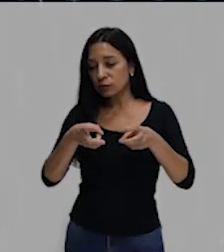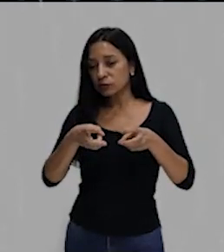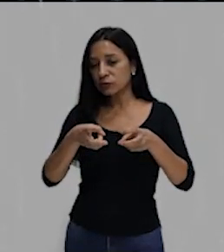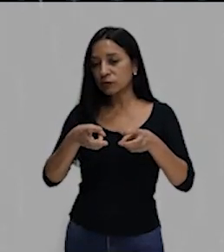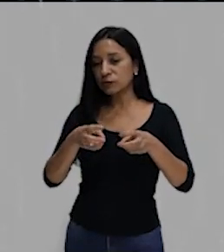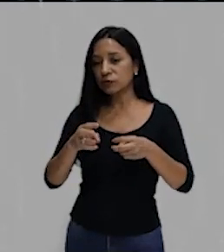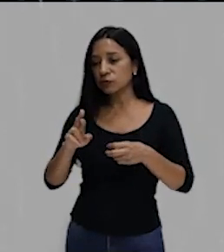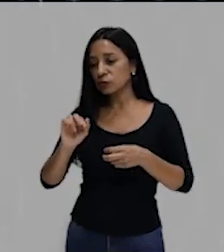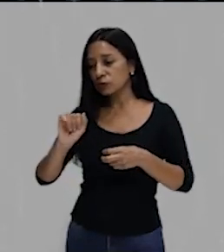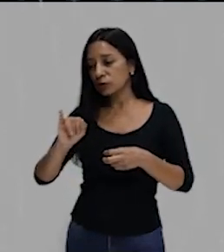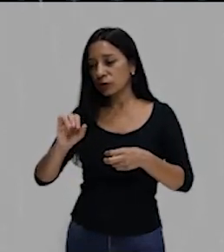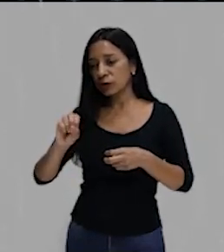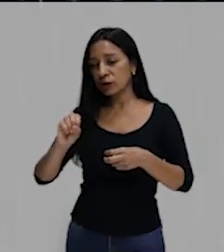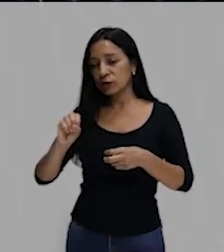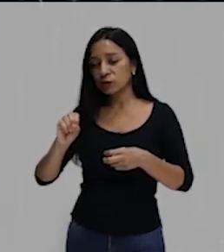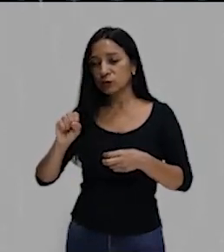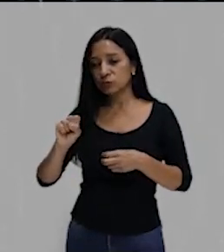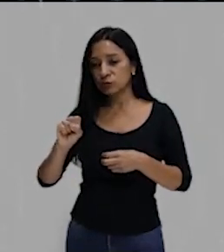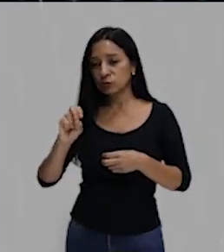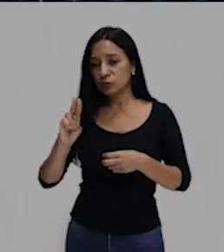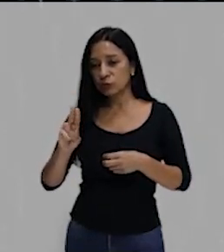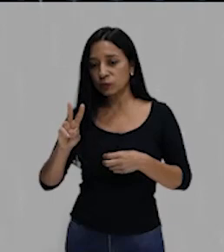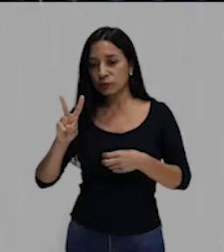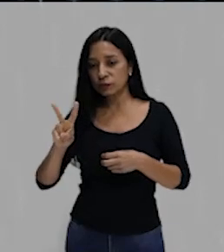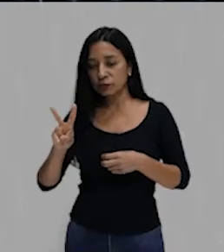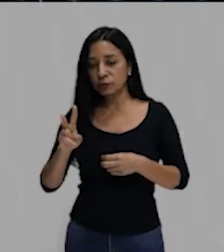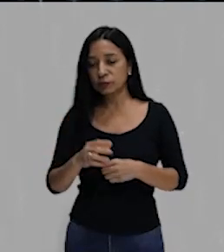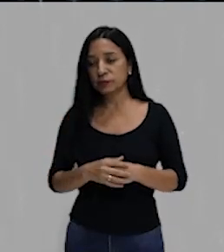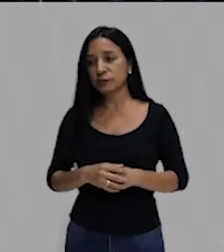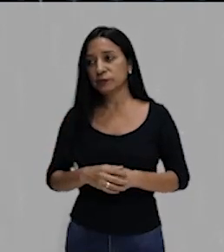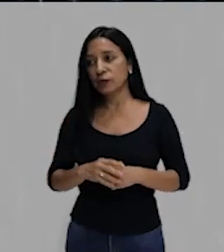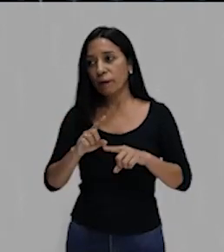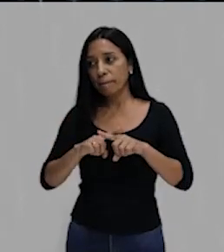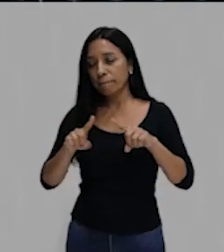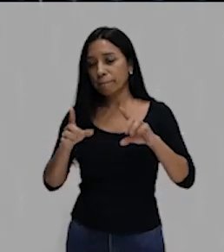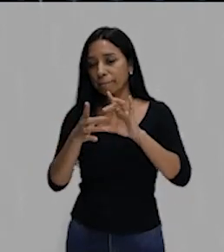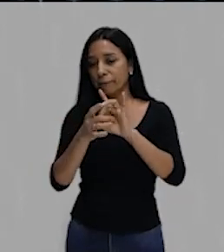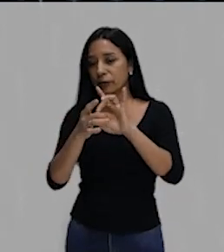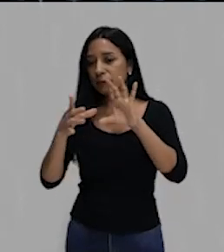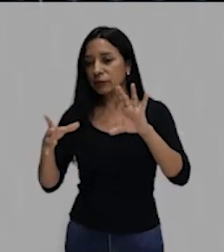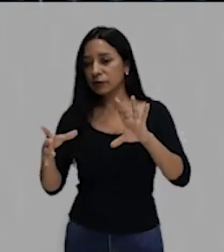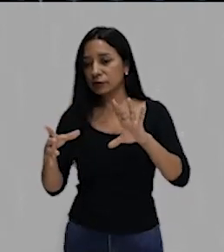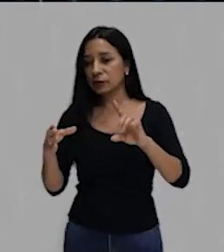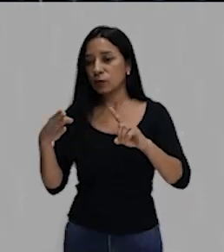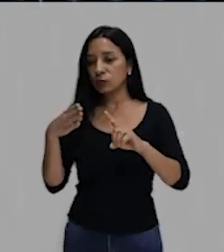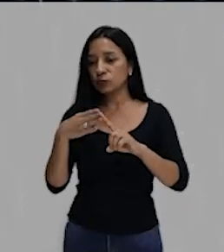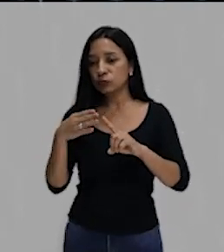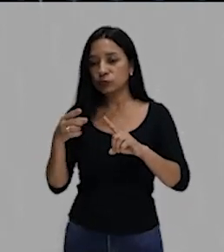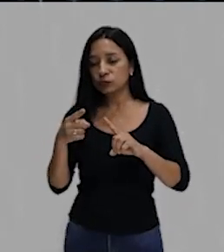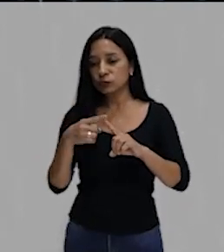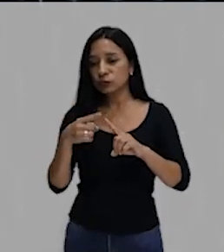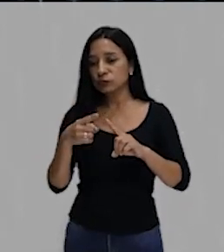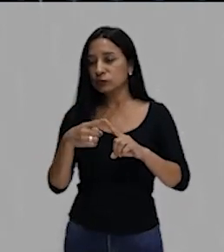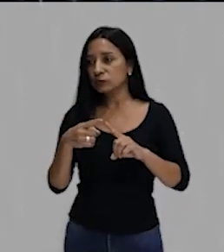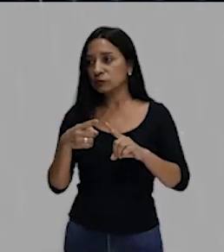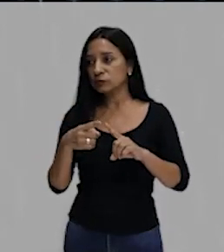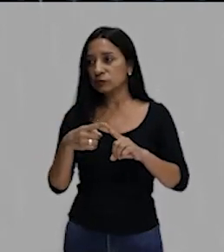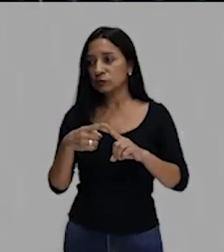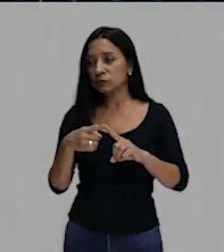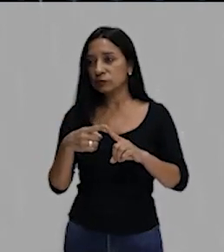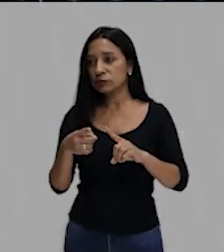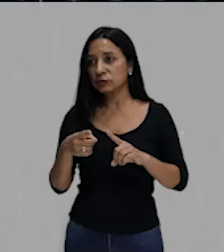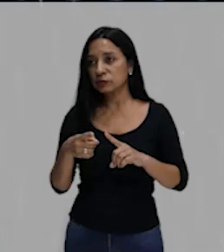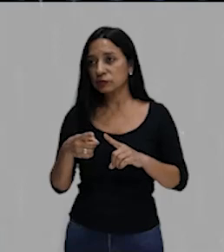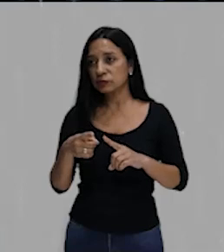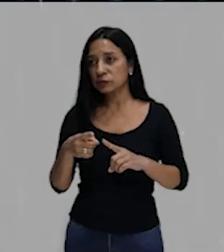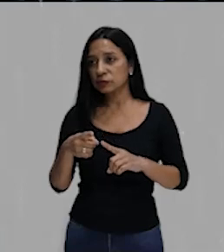UV que a gente chama, certo? Só que a liberação de um certo tipo de gás, né, que são o gás